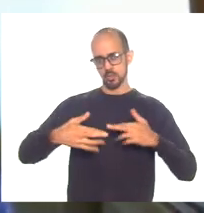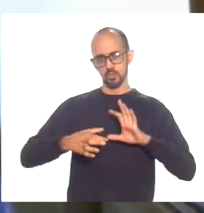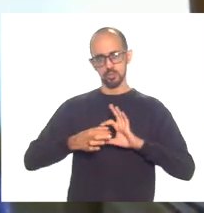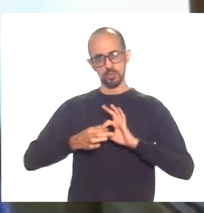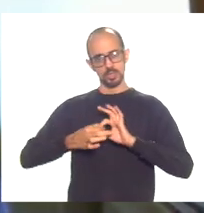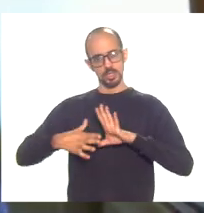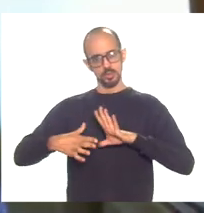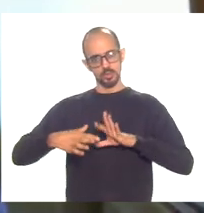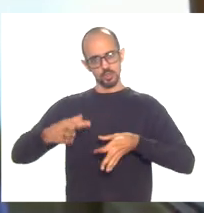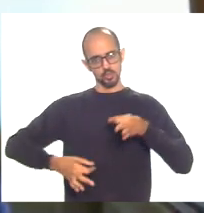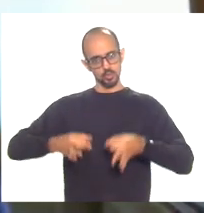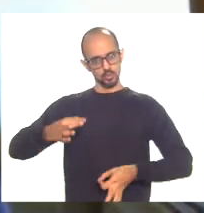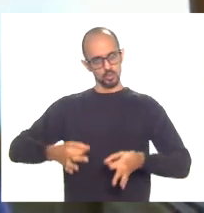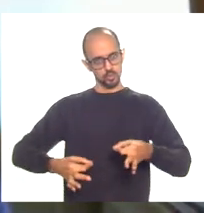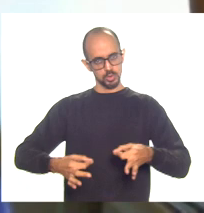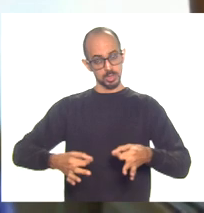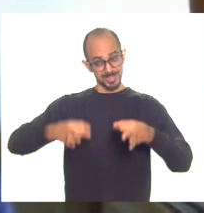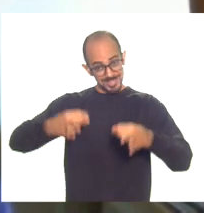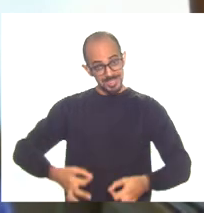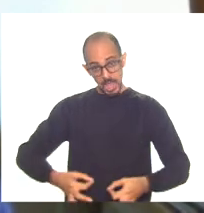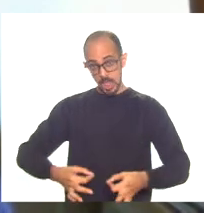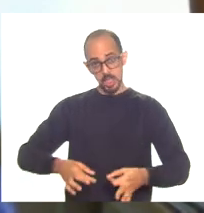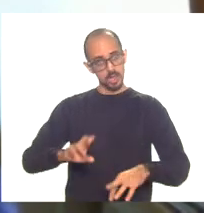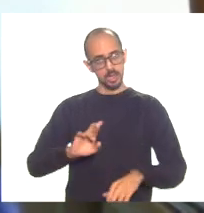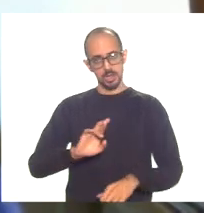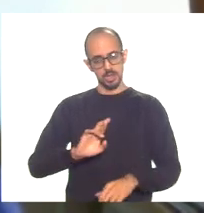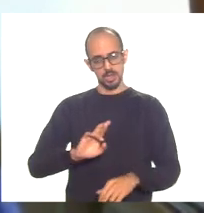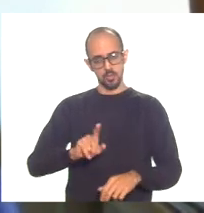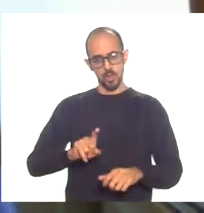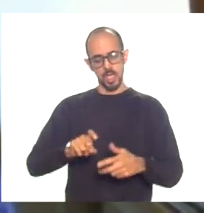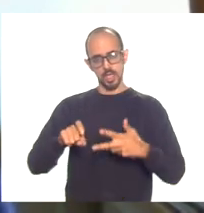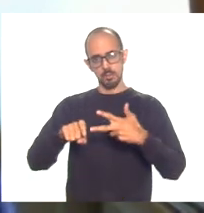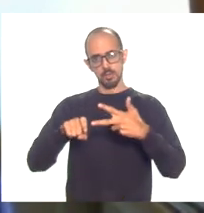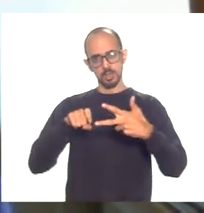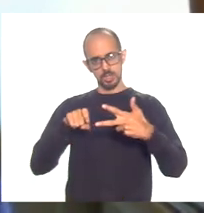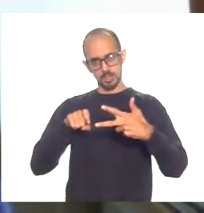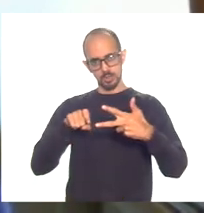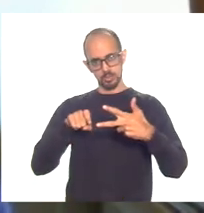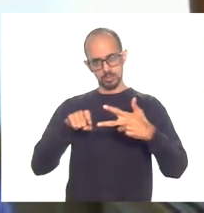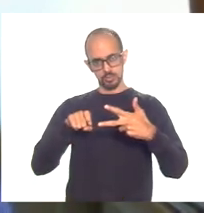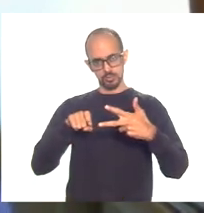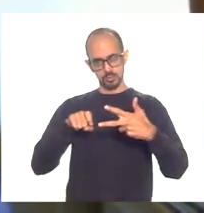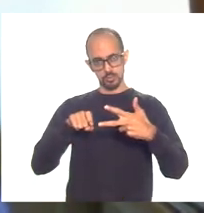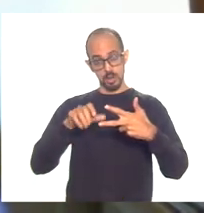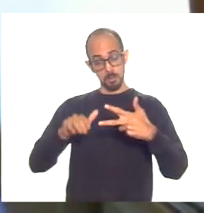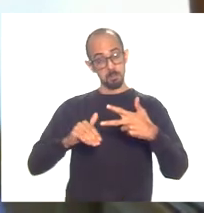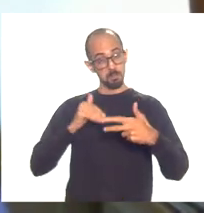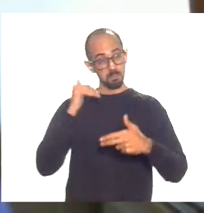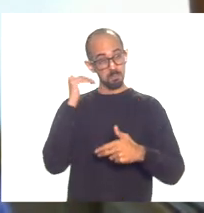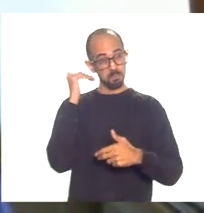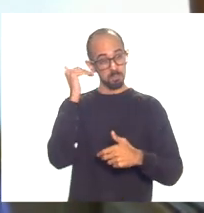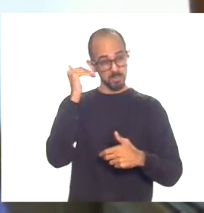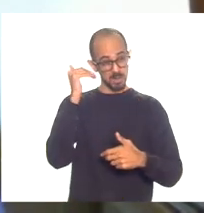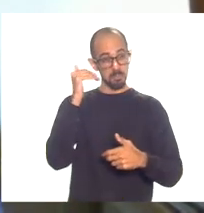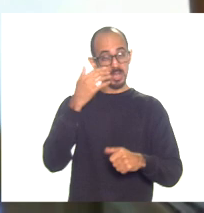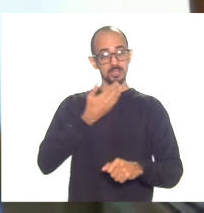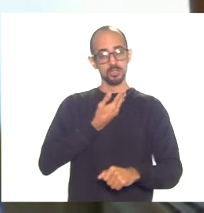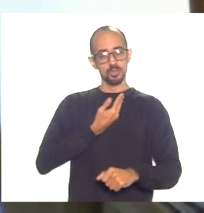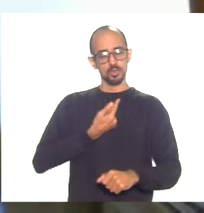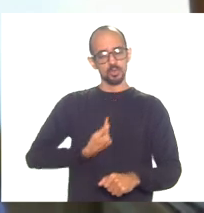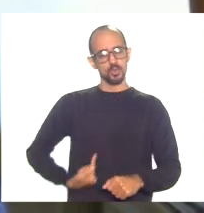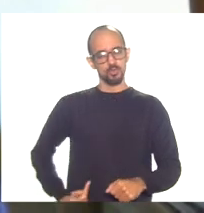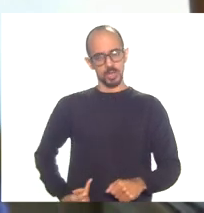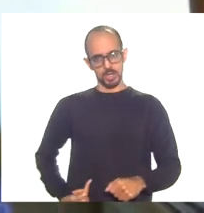democrática, justa e correta que o Poder Executivo, ainda mais o governador, tenha